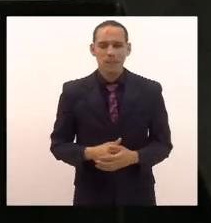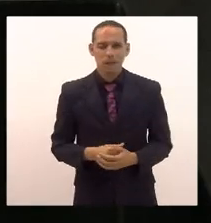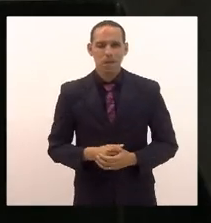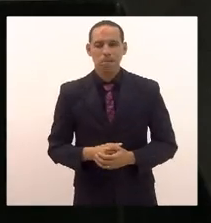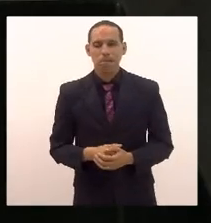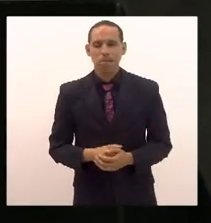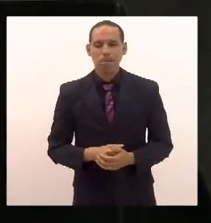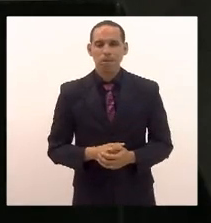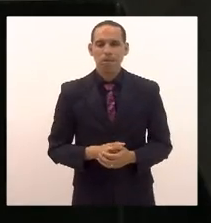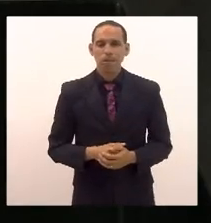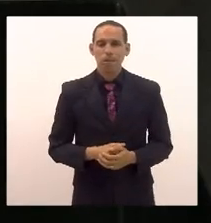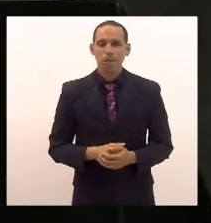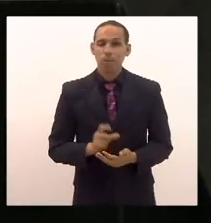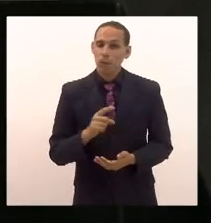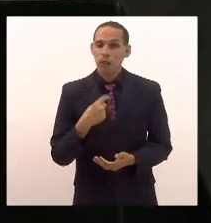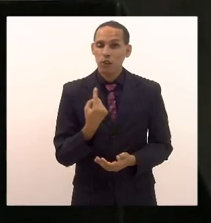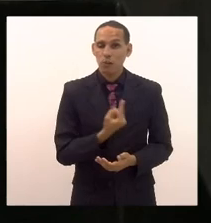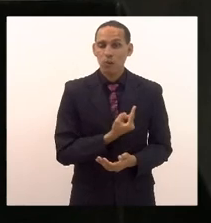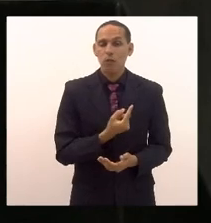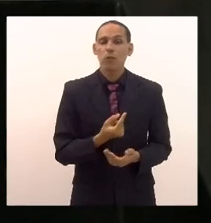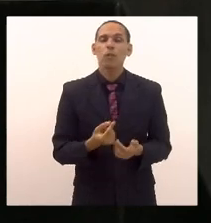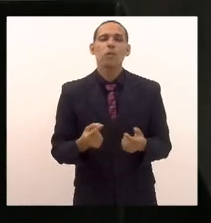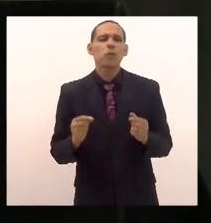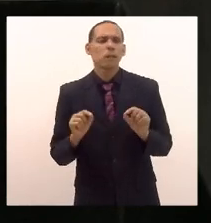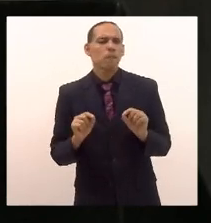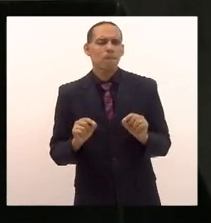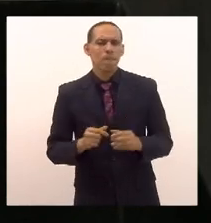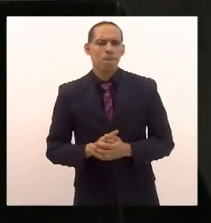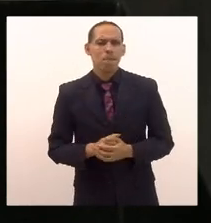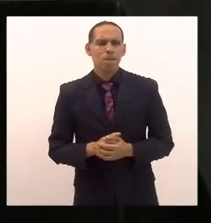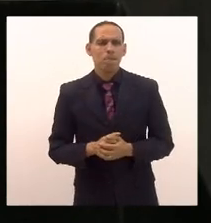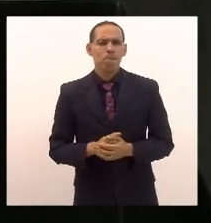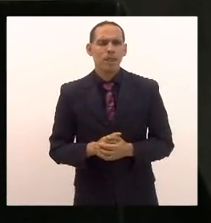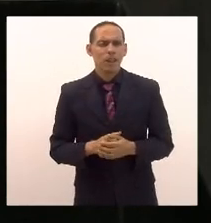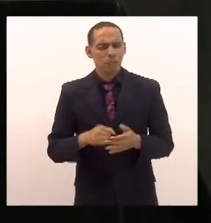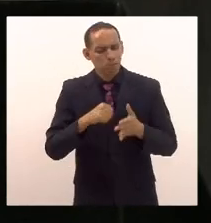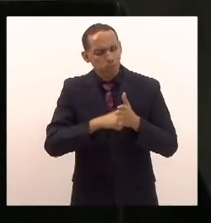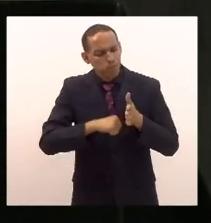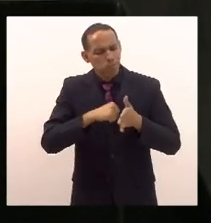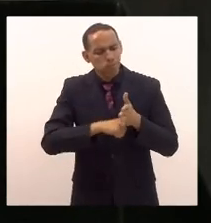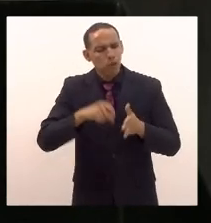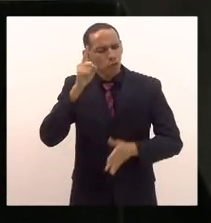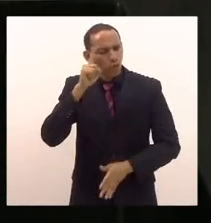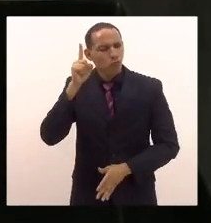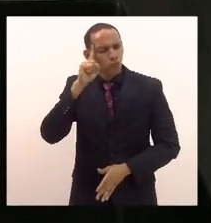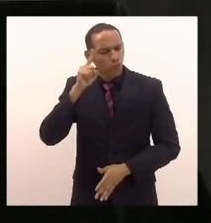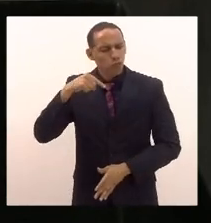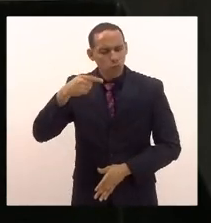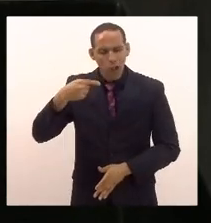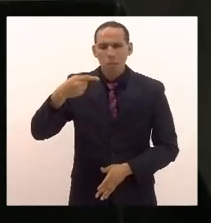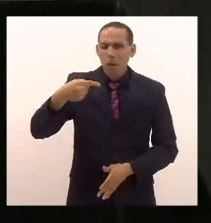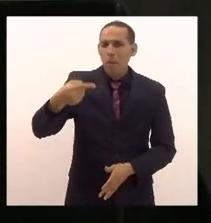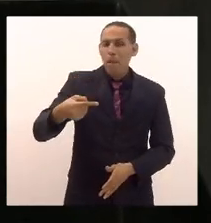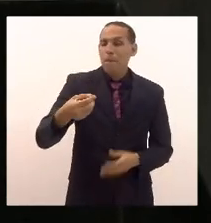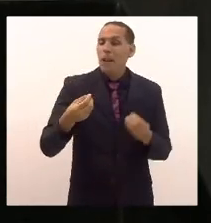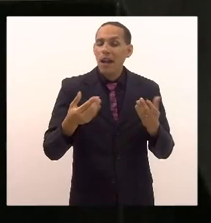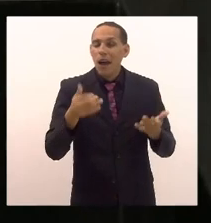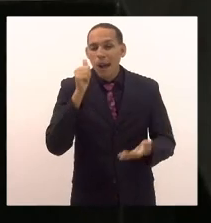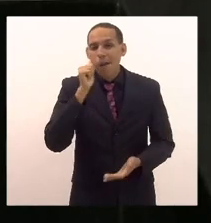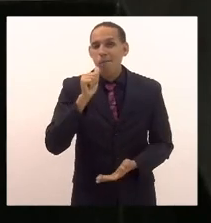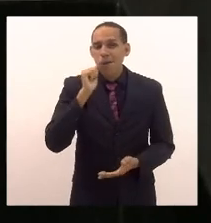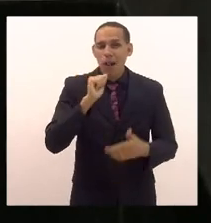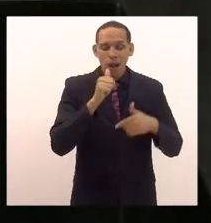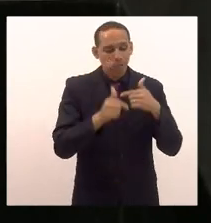de que nós temos que travar não é esta luta diariamente para que mulheres no